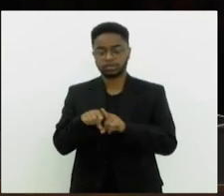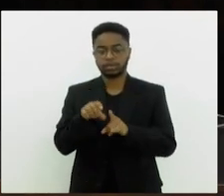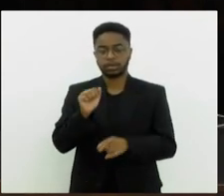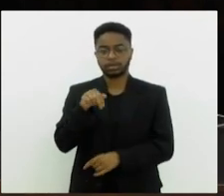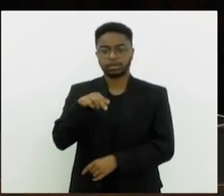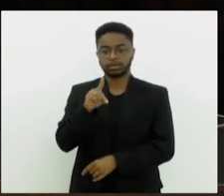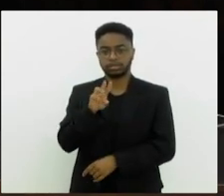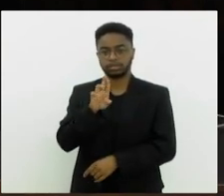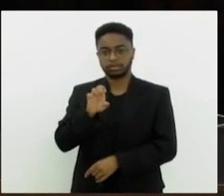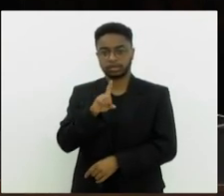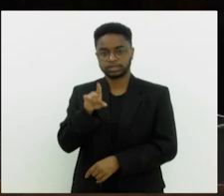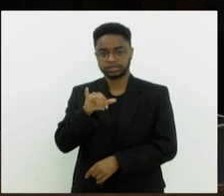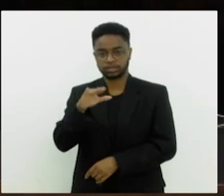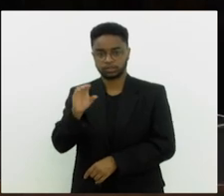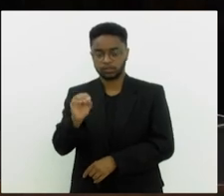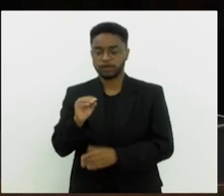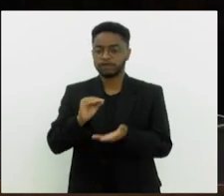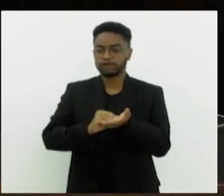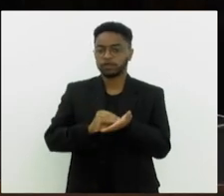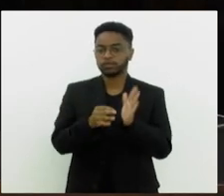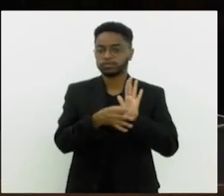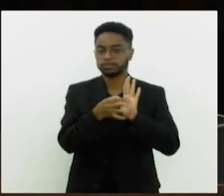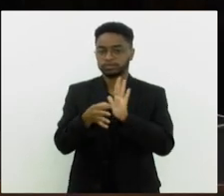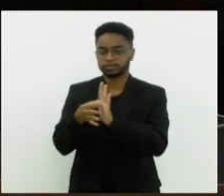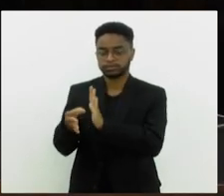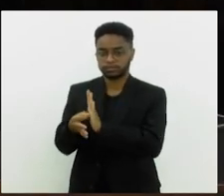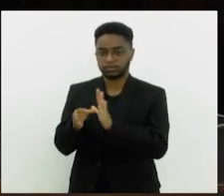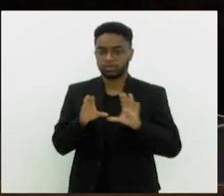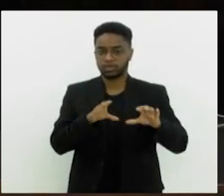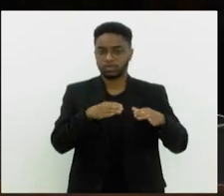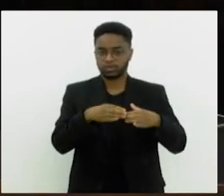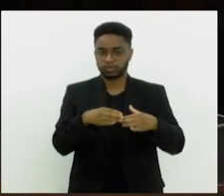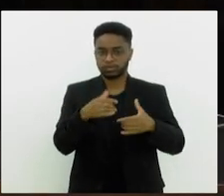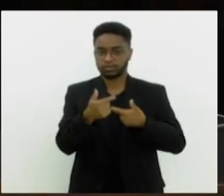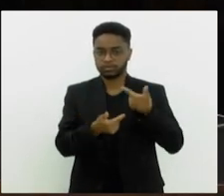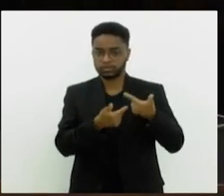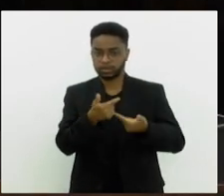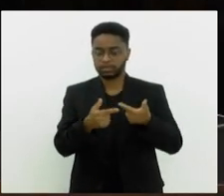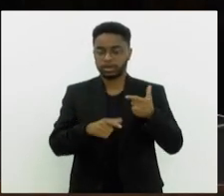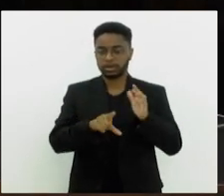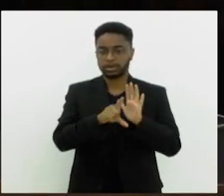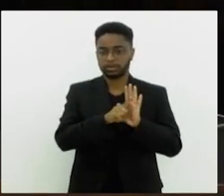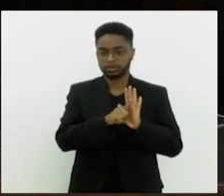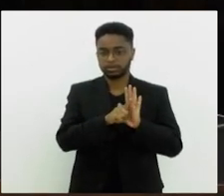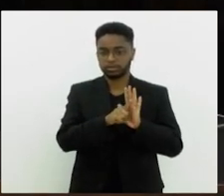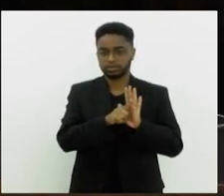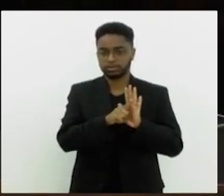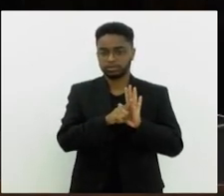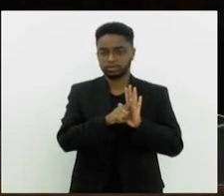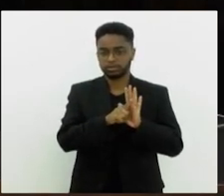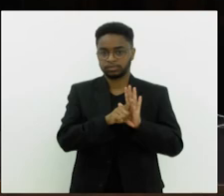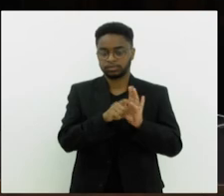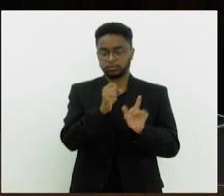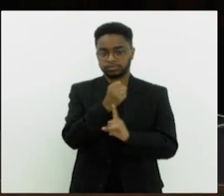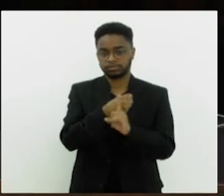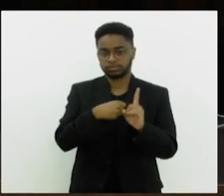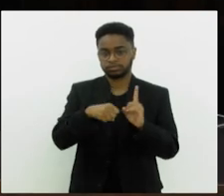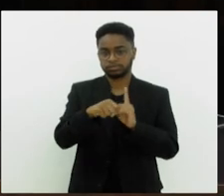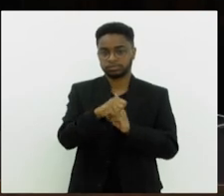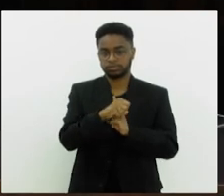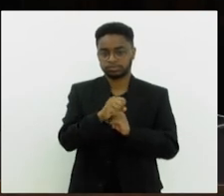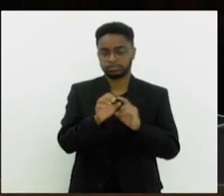Siciliano, pendendo de parecer das comissões de Trabalho e Legislação, Social